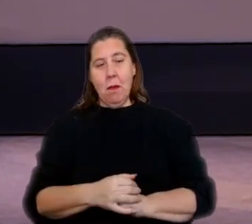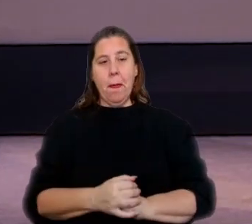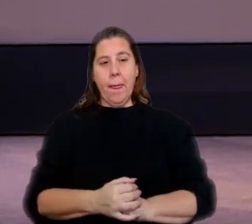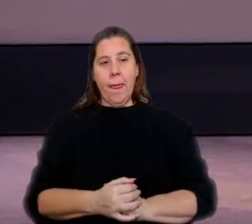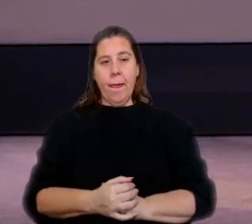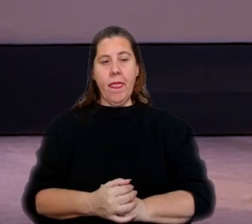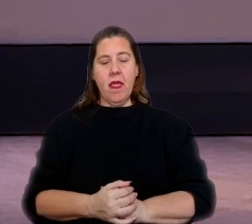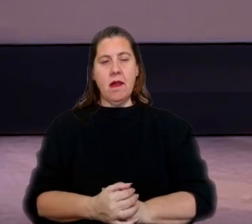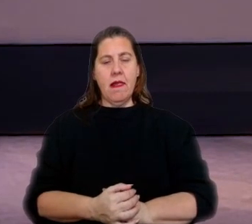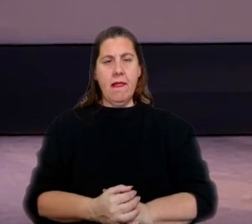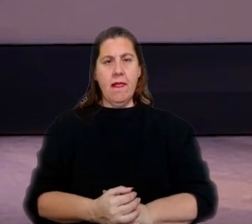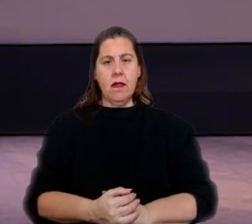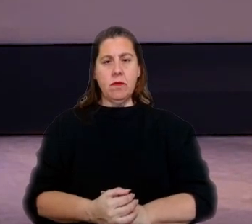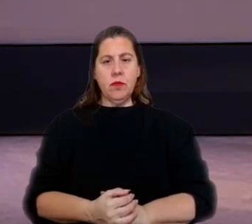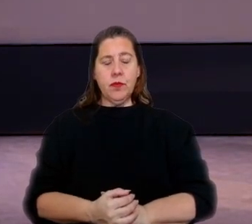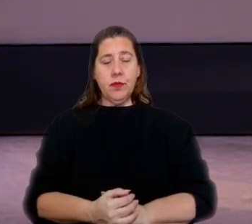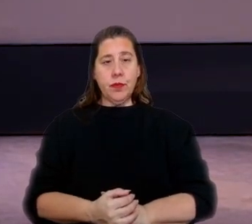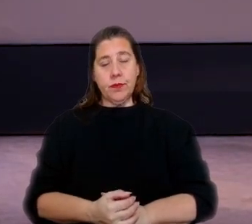Obrigada.